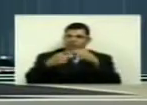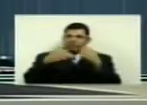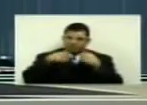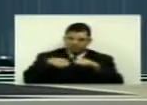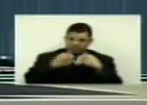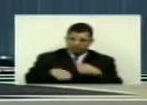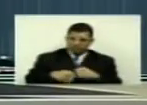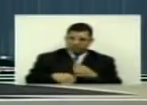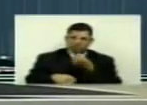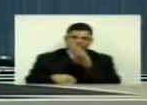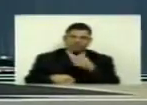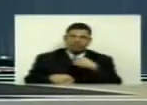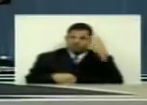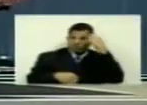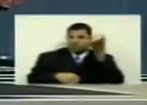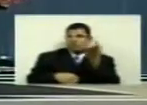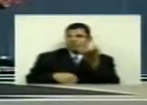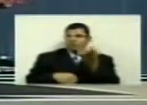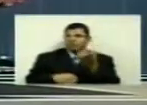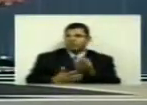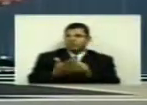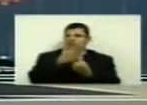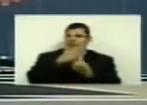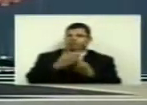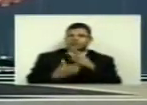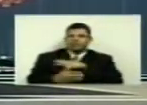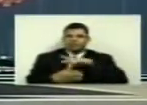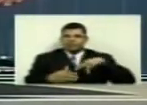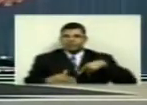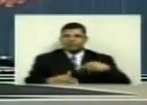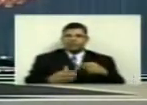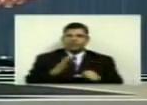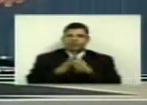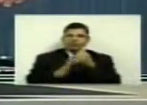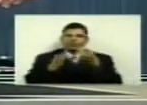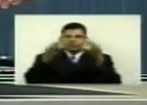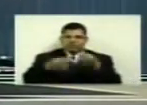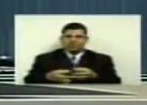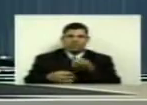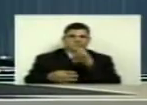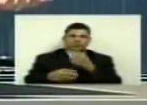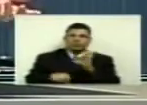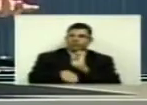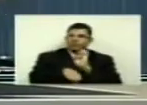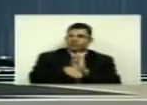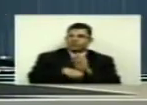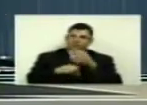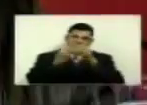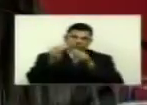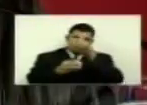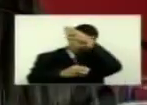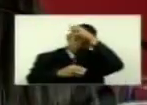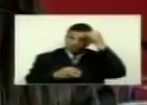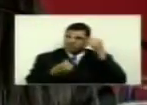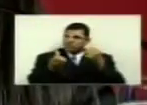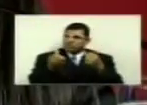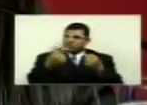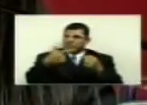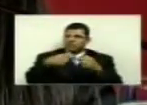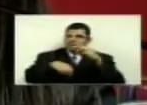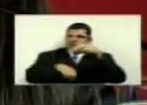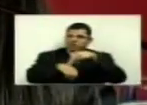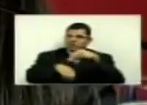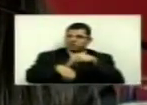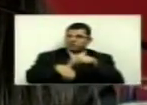suas necessidades. Eu acho que a Defensoria Pública é uma dessas prioridades imediatas. Um estado como o Amazonas, com 62